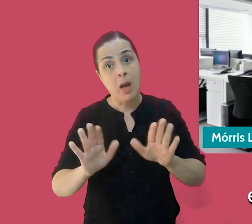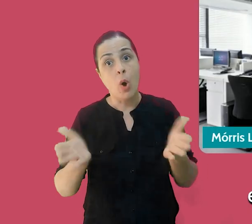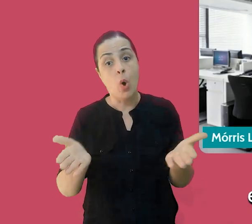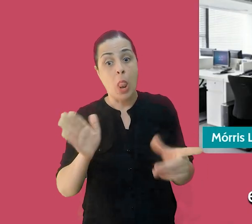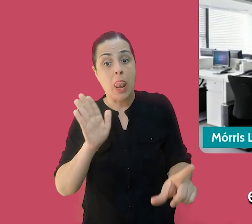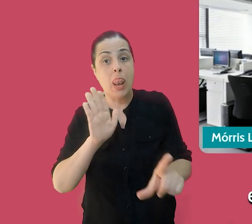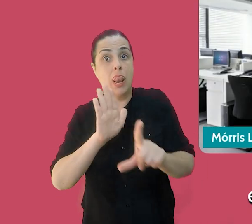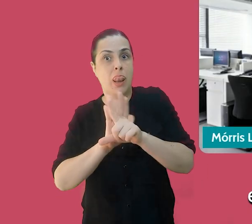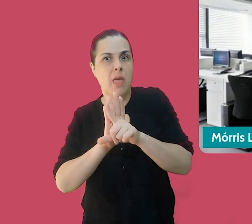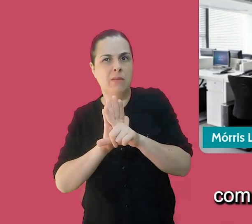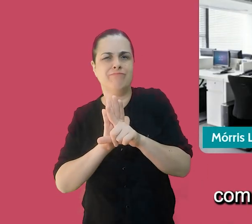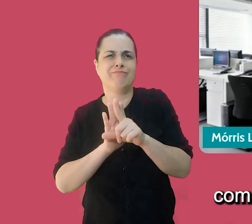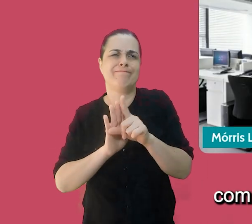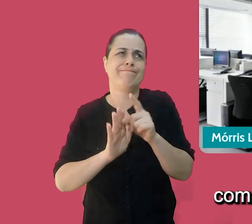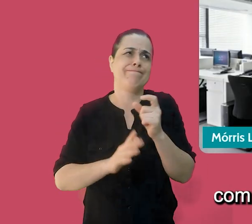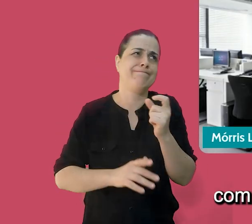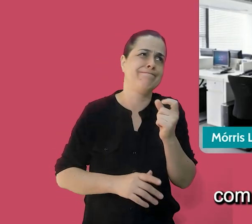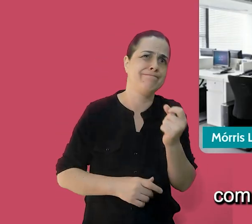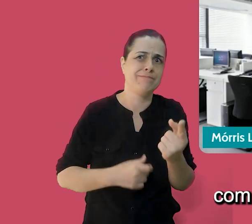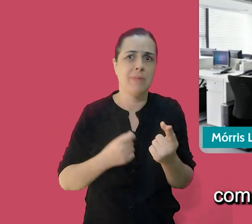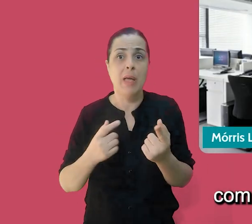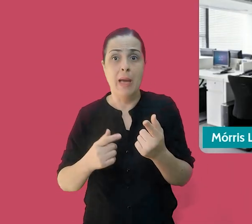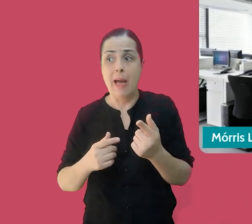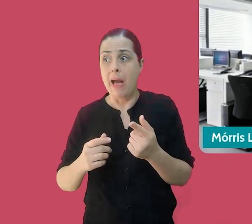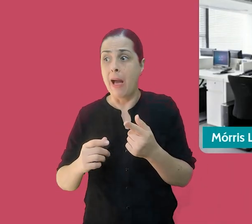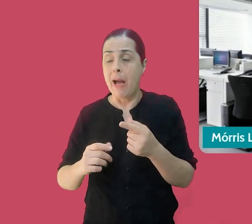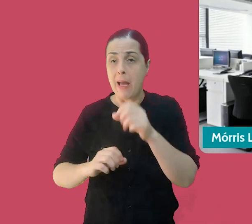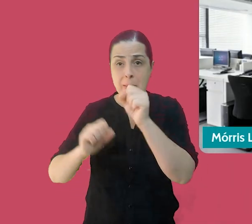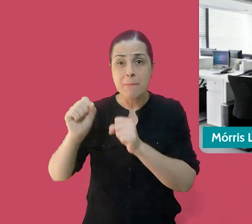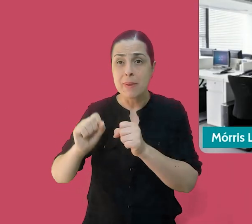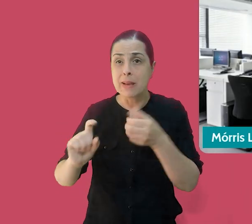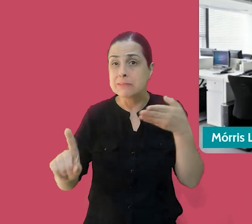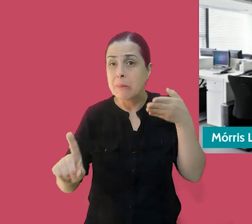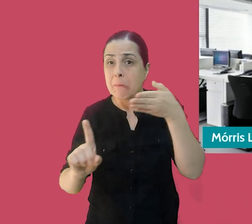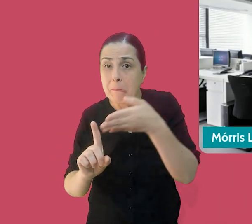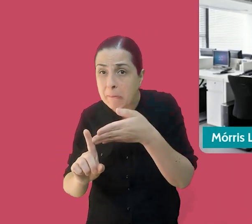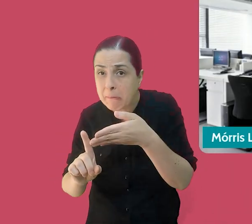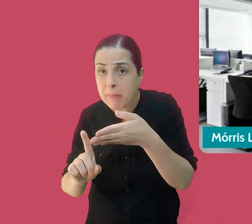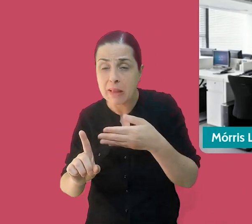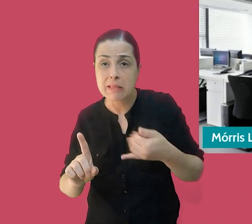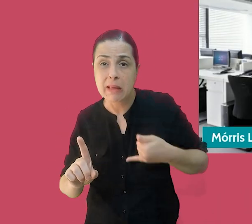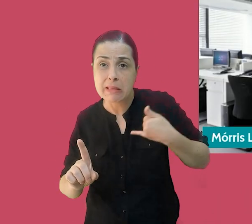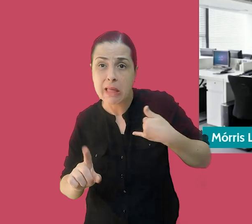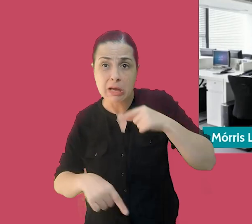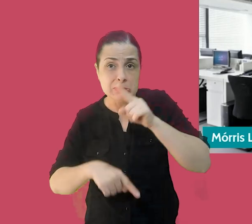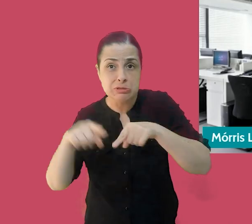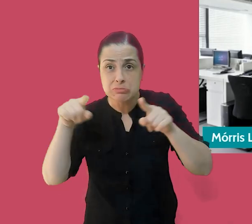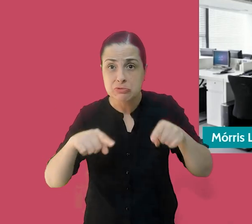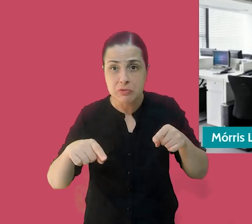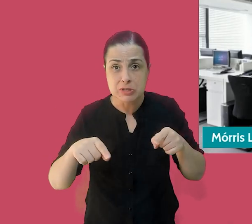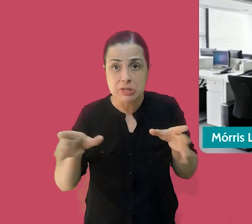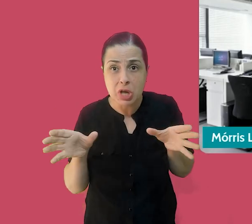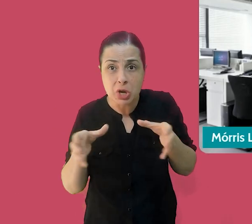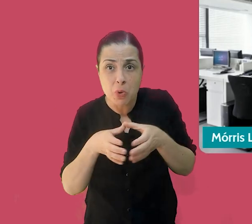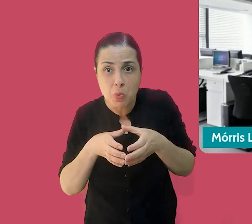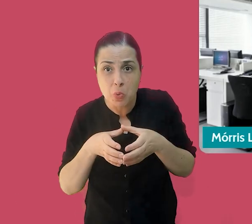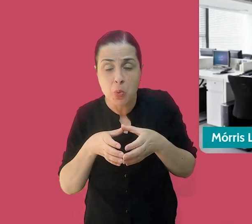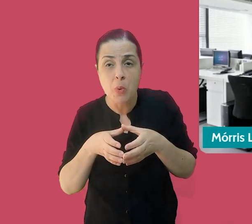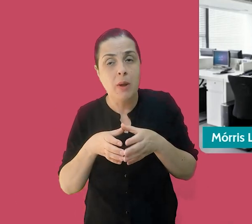tem empresas que têm metas com relação à diversidade etária. Mas a questão da gestão de